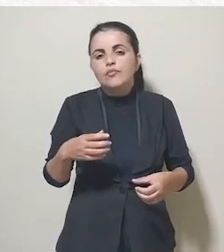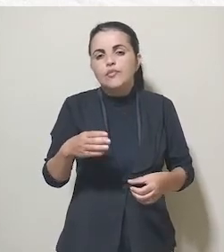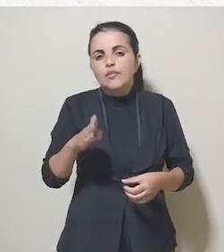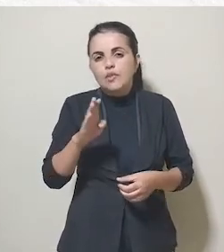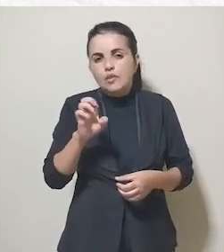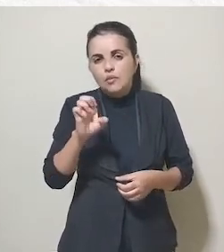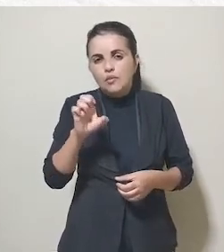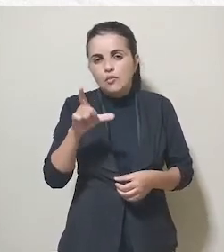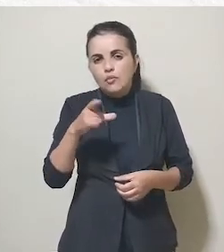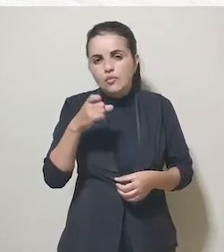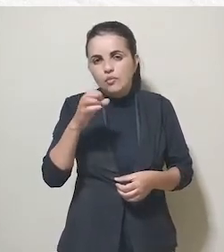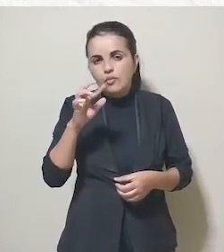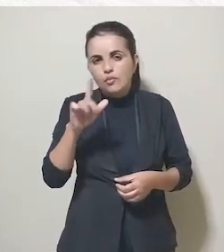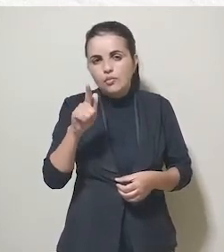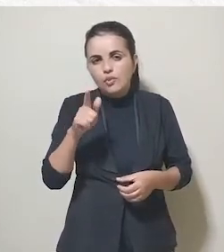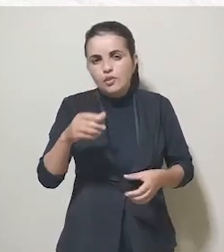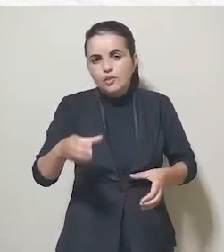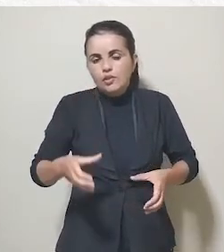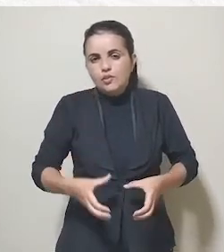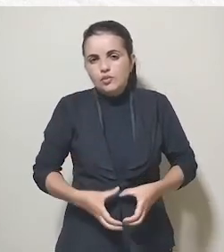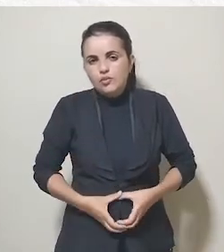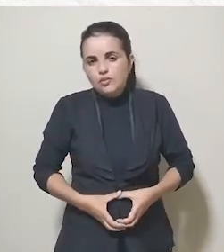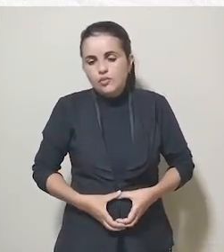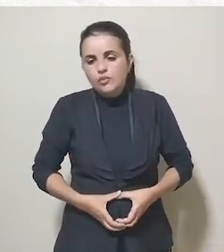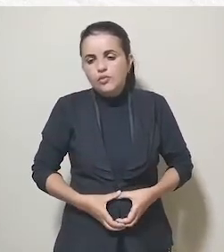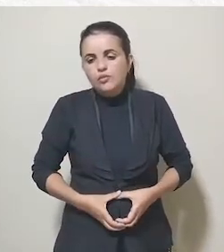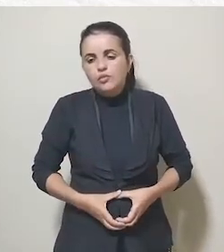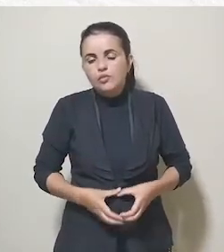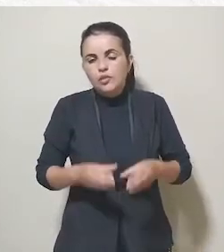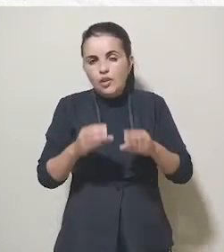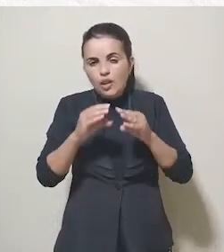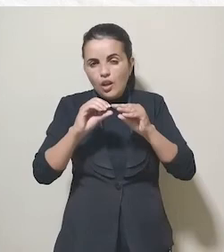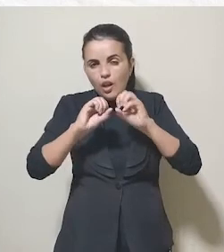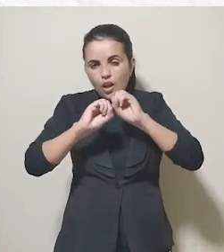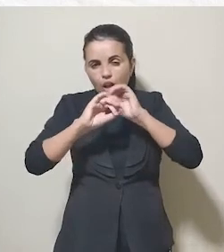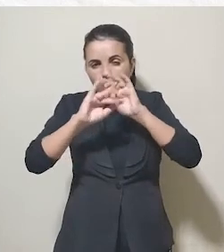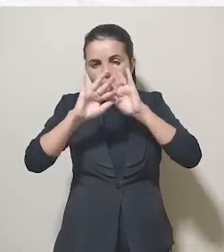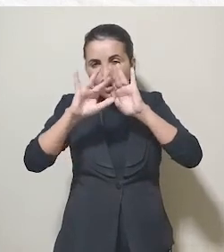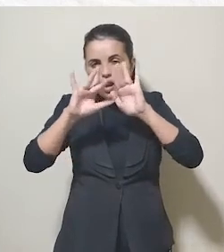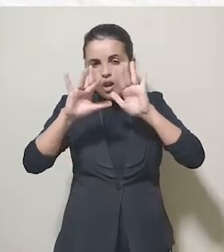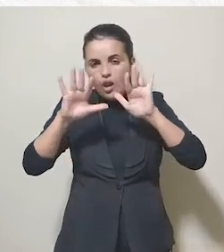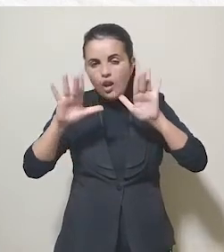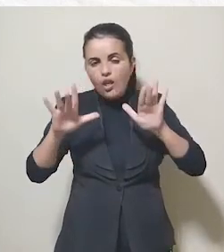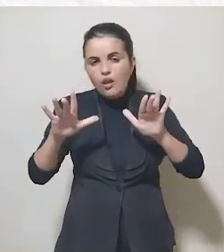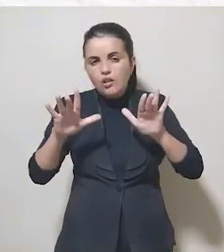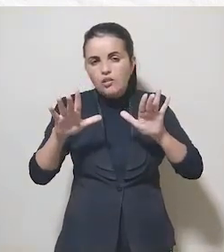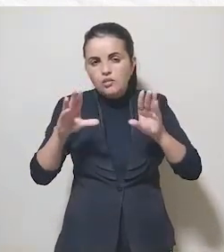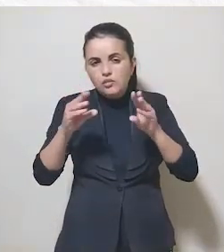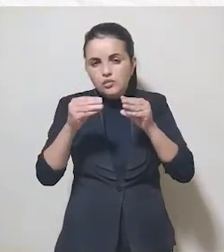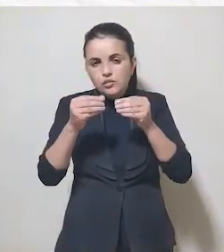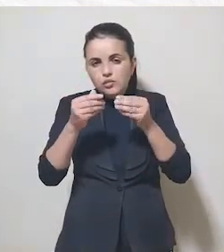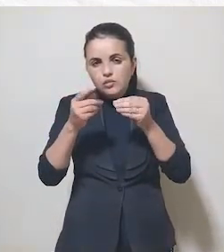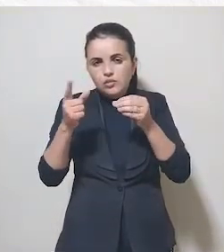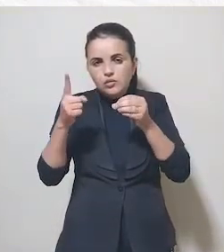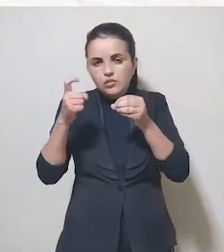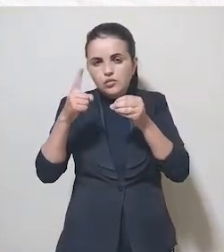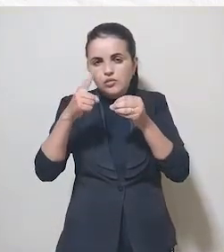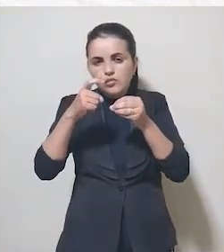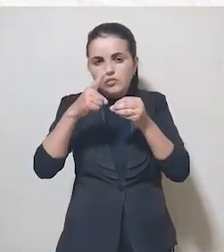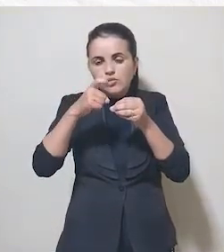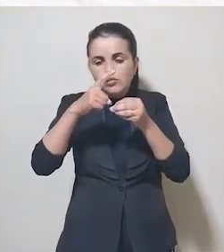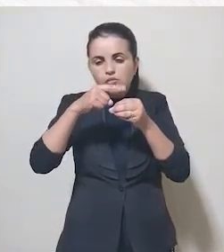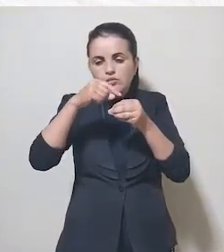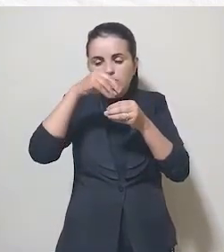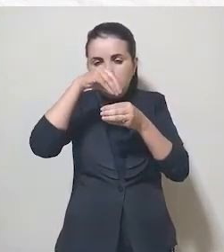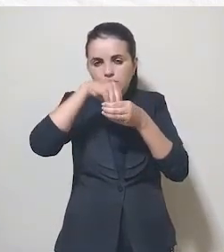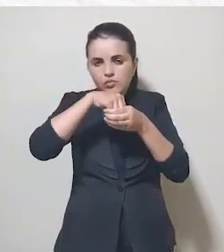bexiga, que produz o líquido prostático, uma secreção clara e fluida que integra a composição do esperma. Então veja, que o esperma